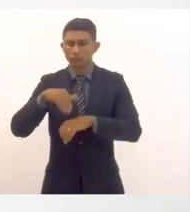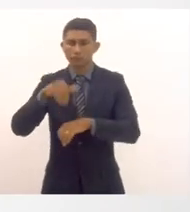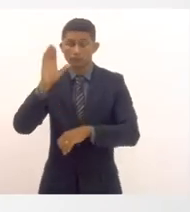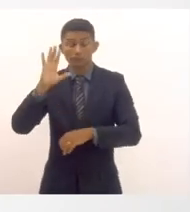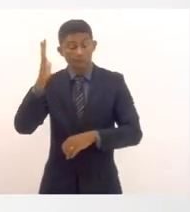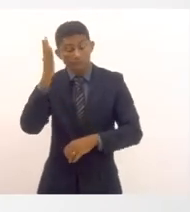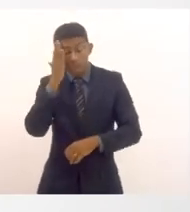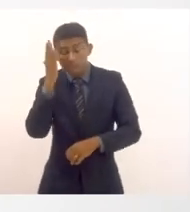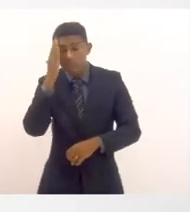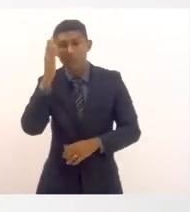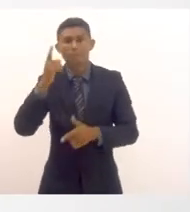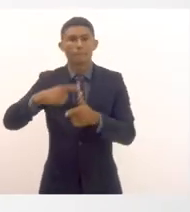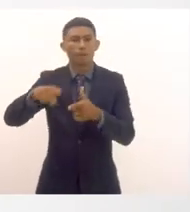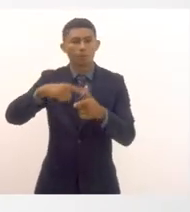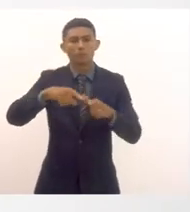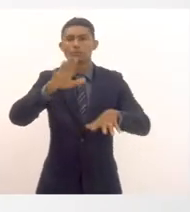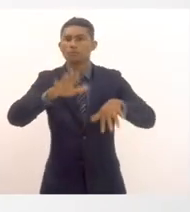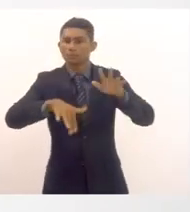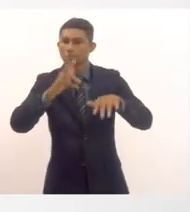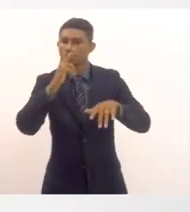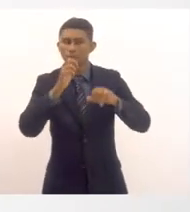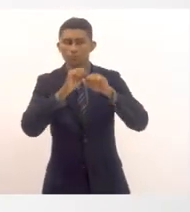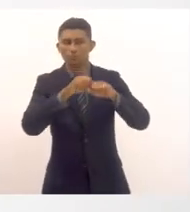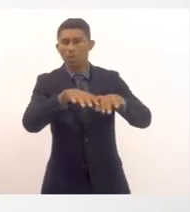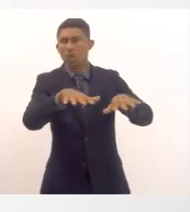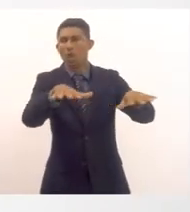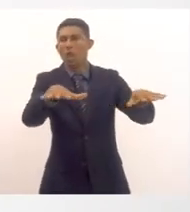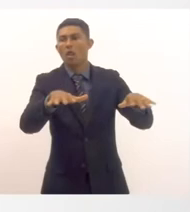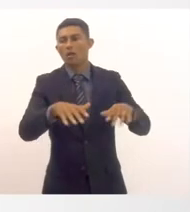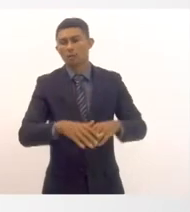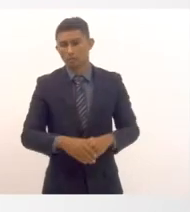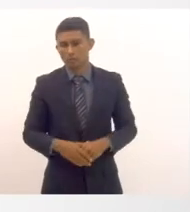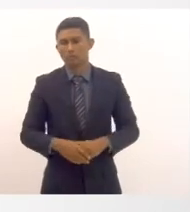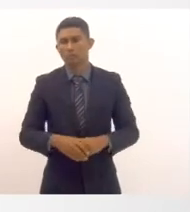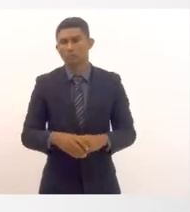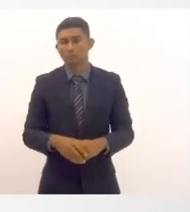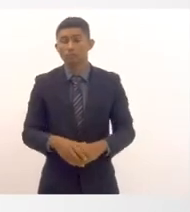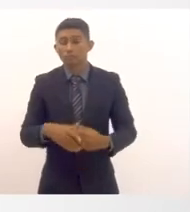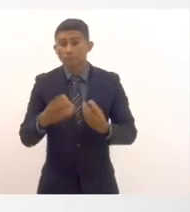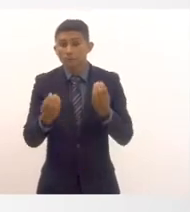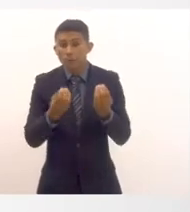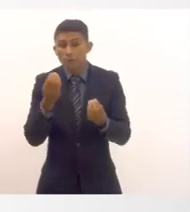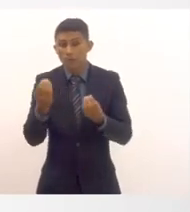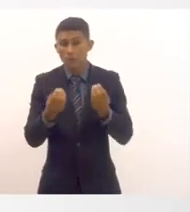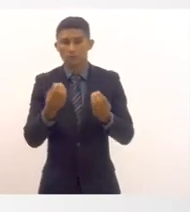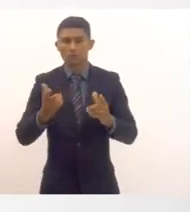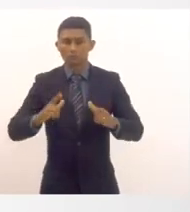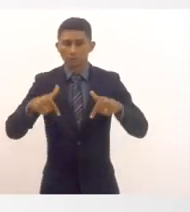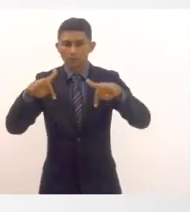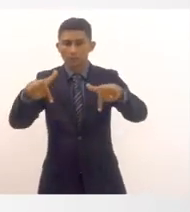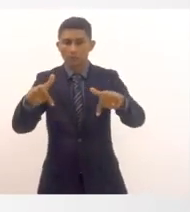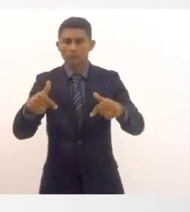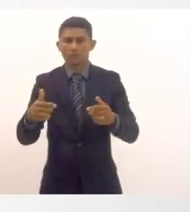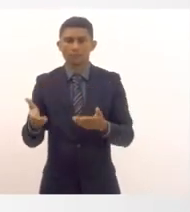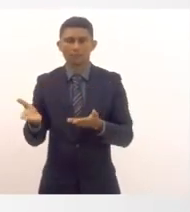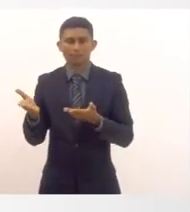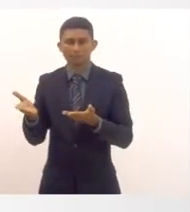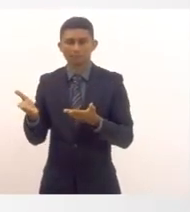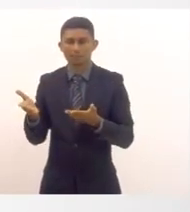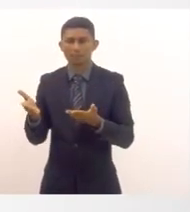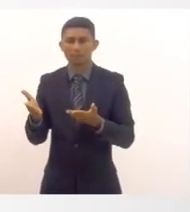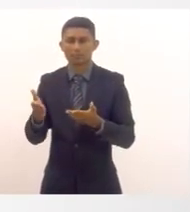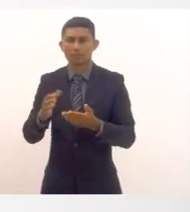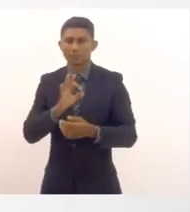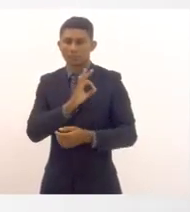sabe que o problema problemas transborda um só essas Estações né então como tentar transformar essa ação integrada Entre